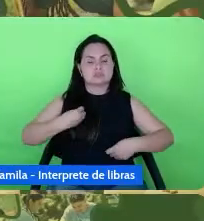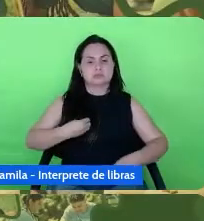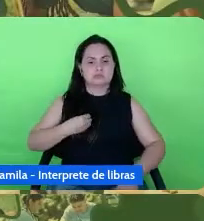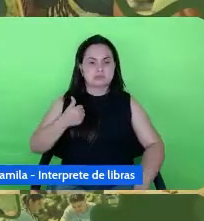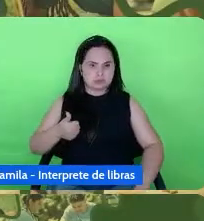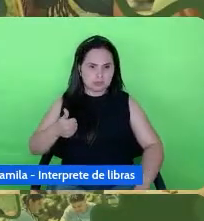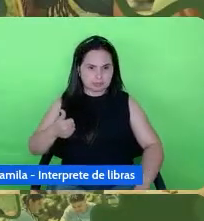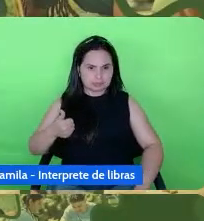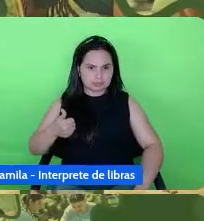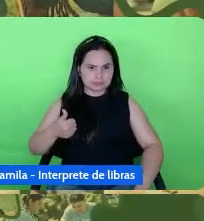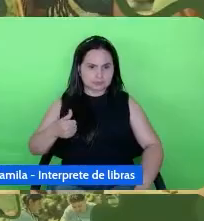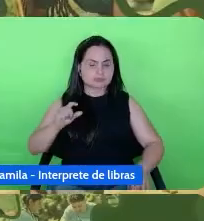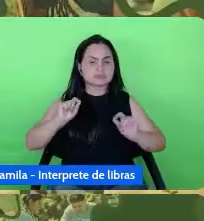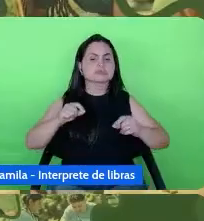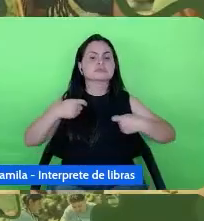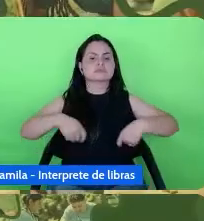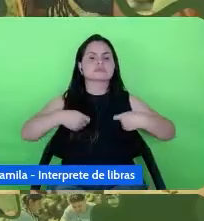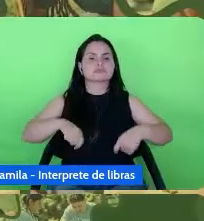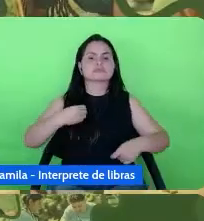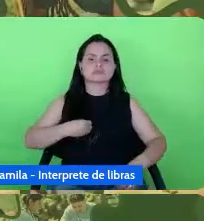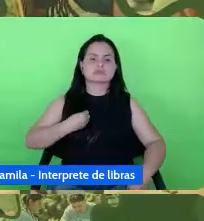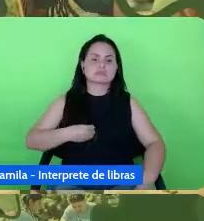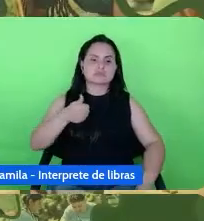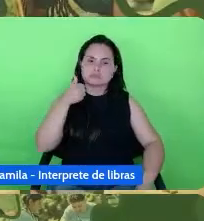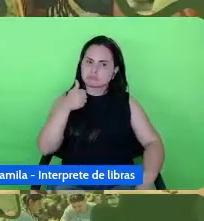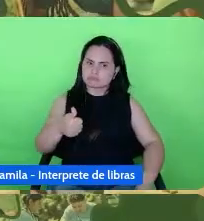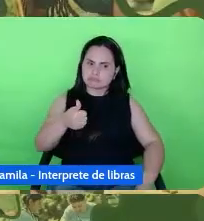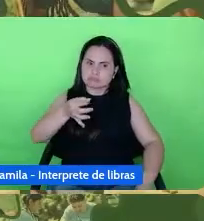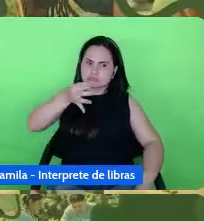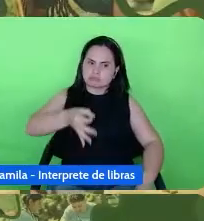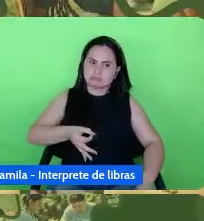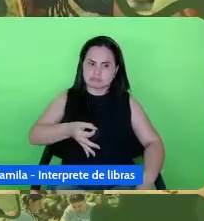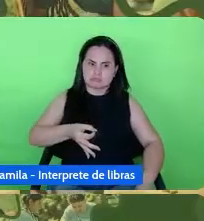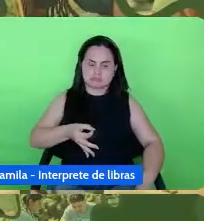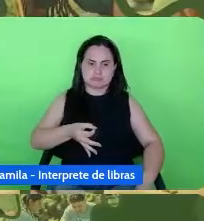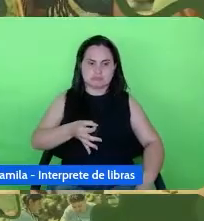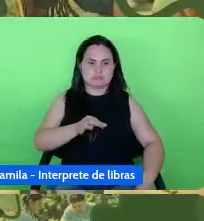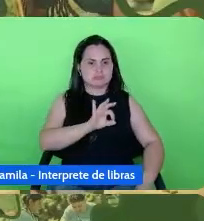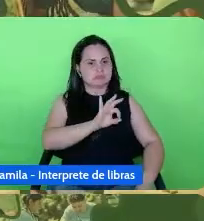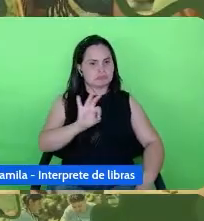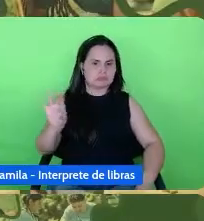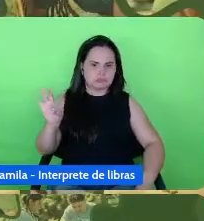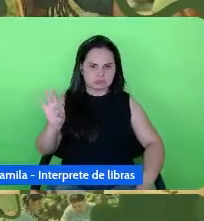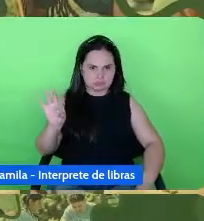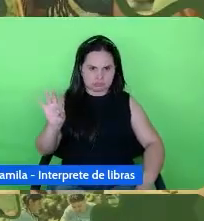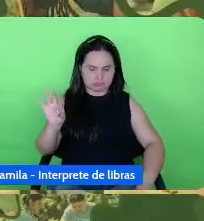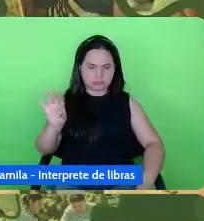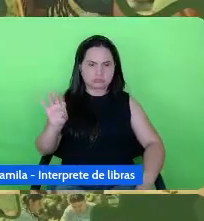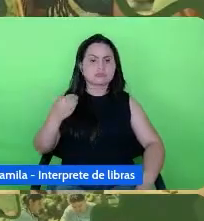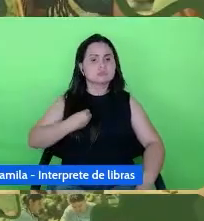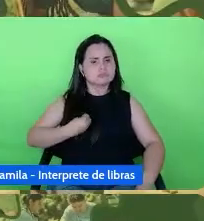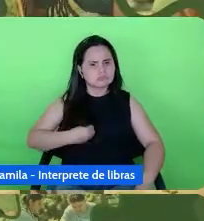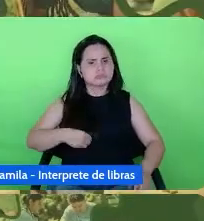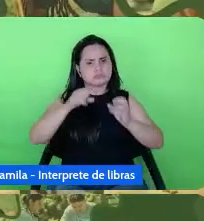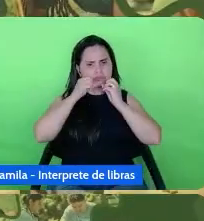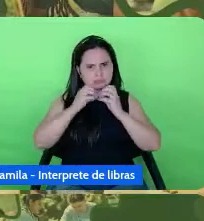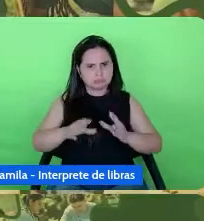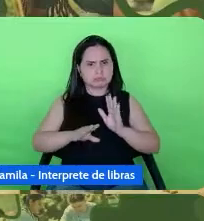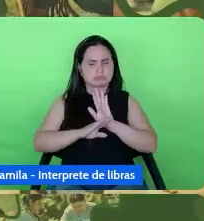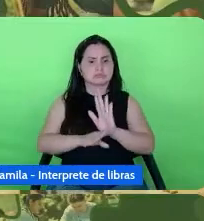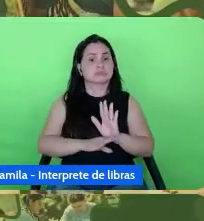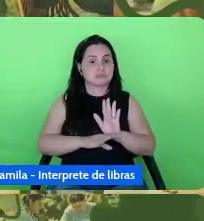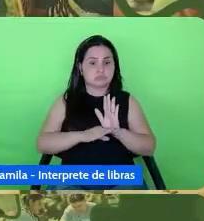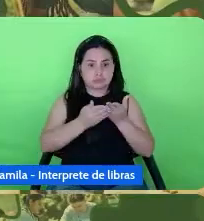Tá? O que é necessário para ter uma vida íntegra? Uma vida inteira, uma vida que vale a pena ser vivida, viu,